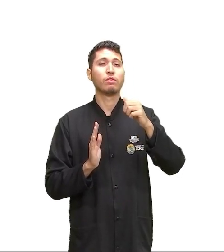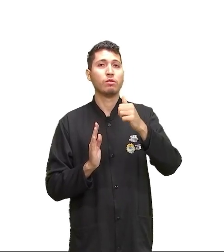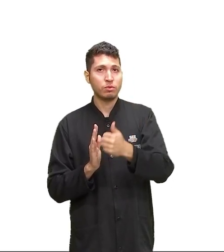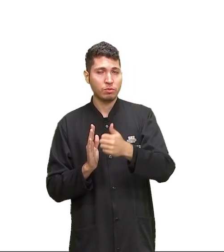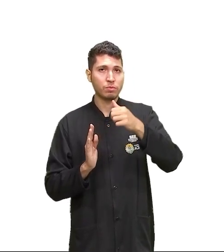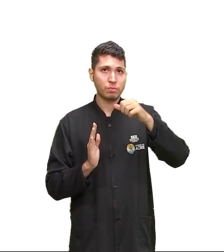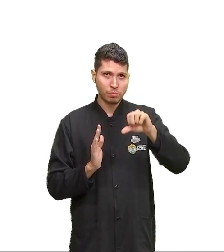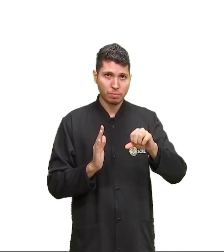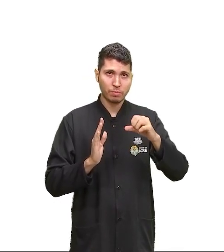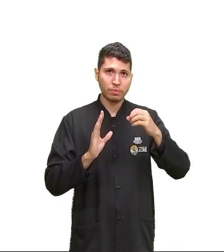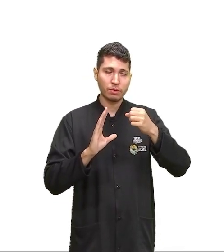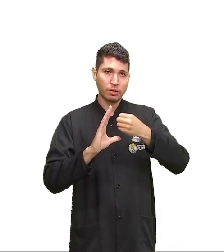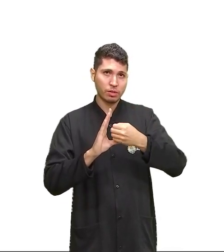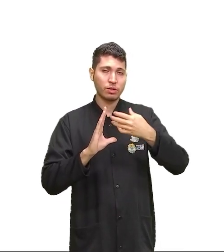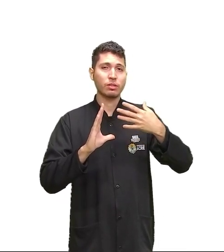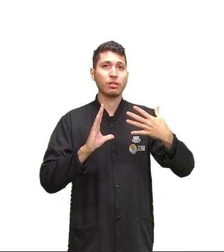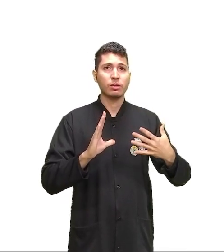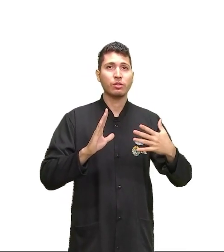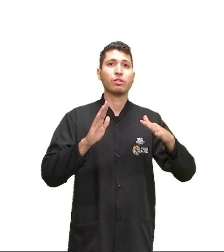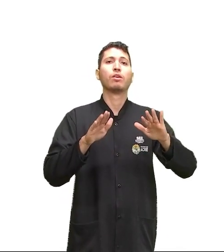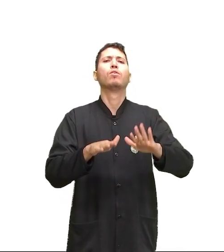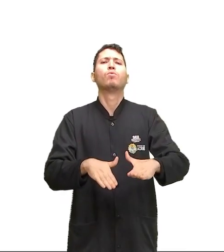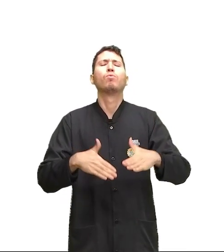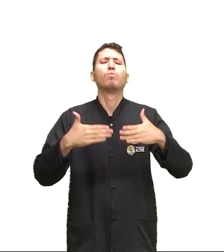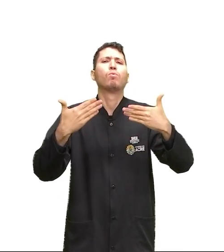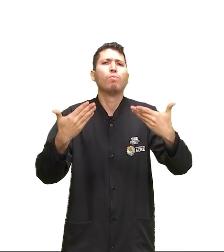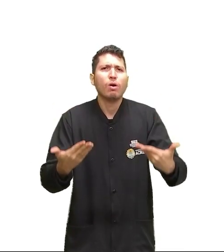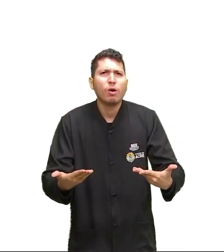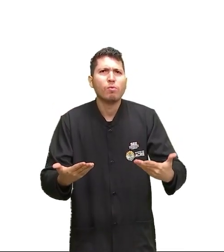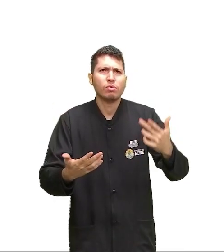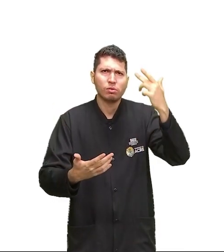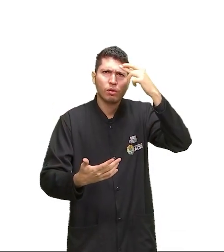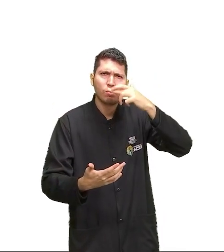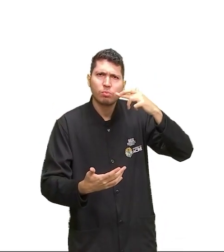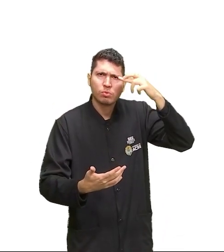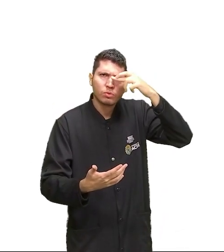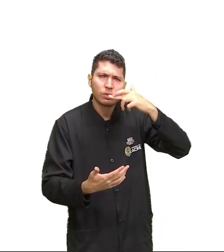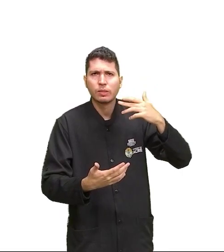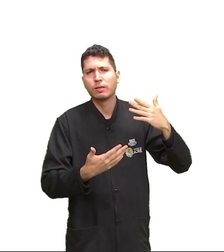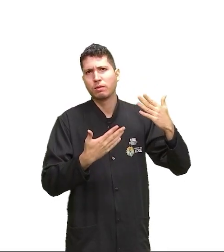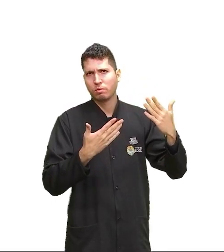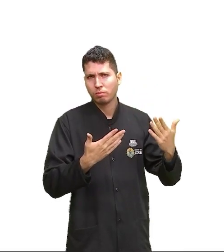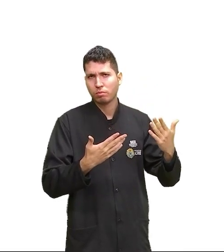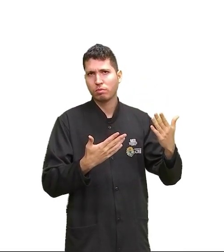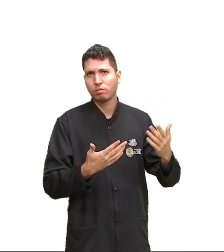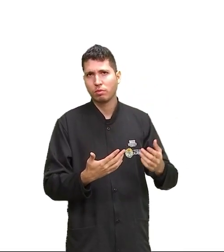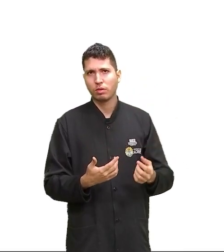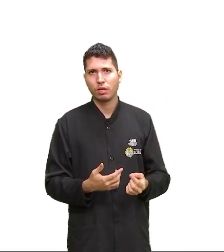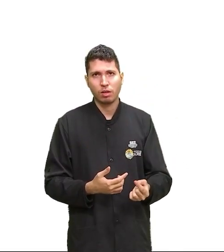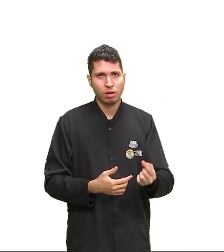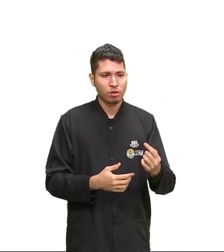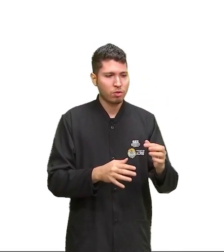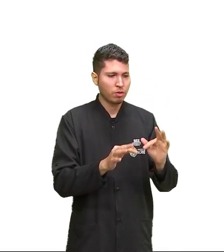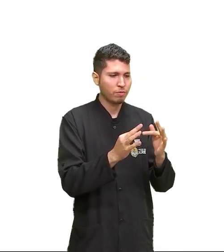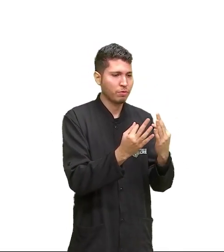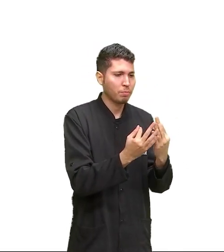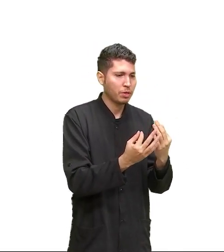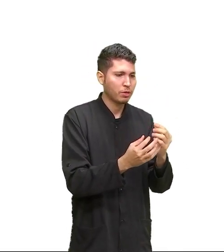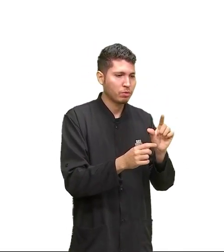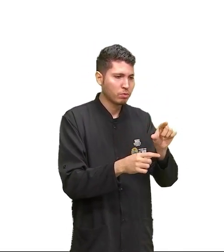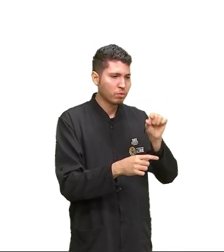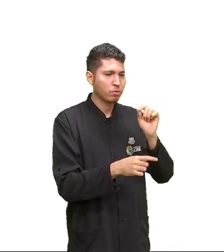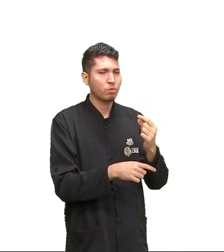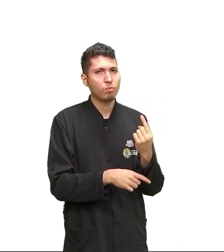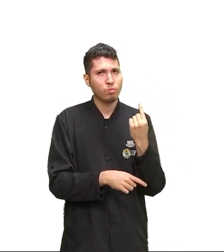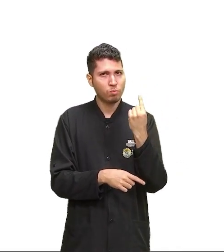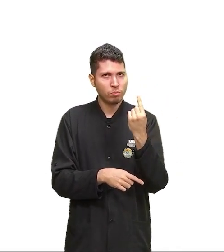pela... Então, qual é a característica que se analisa quando a gente percebe que existia um escravizado responsável por fazer, como